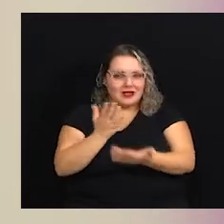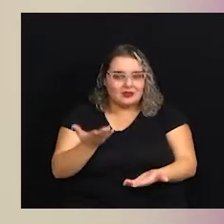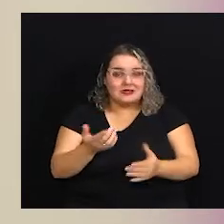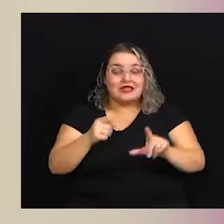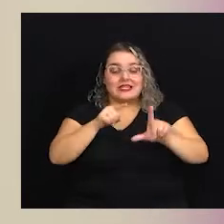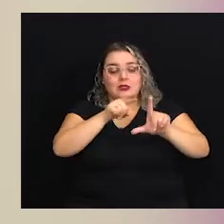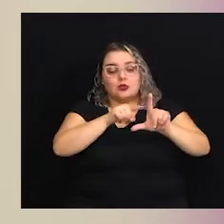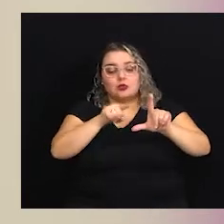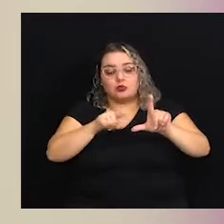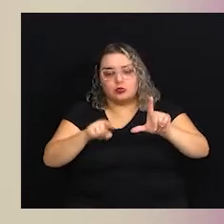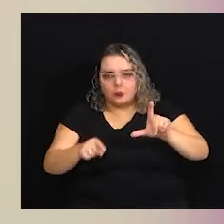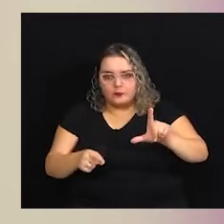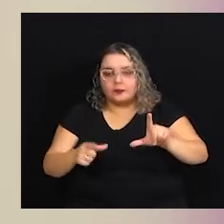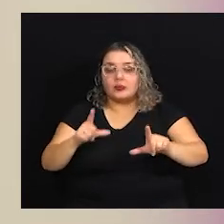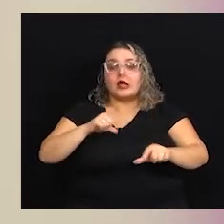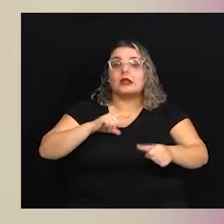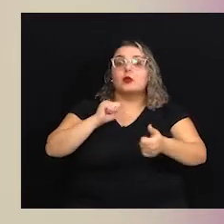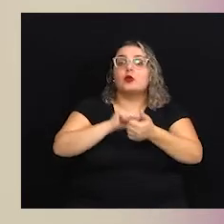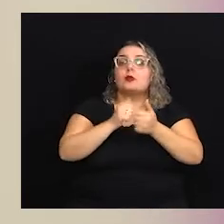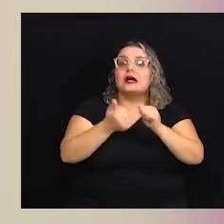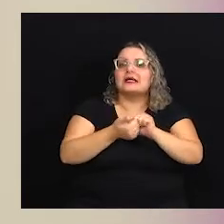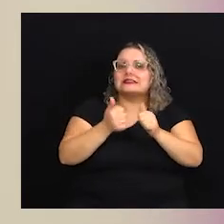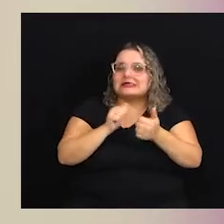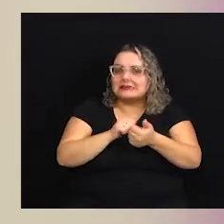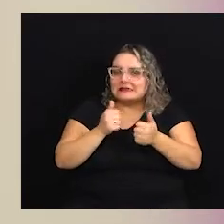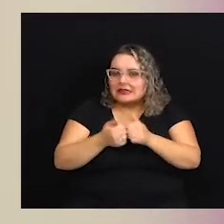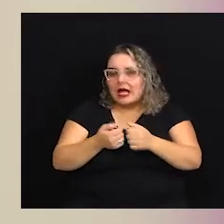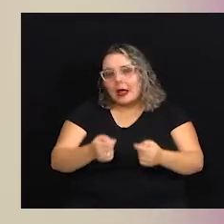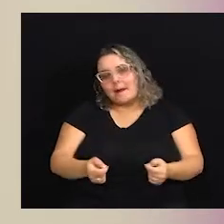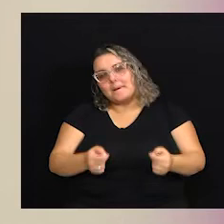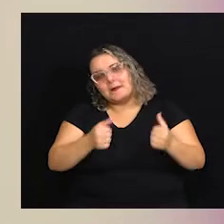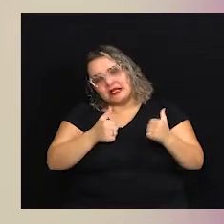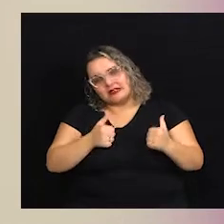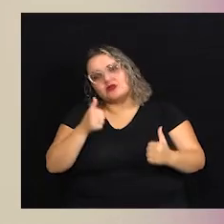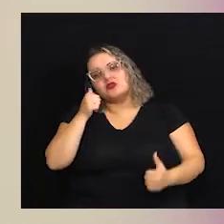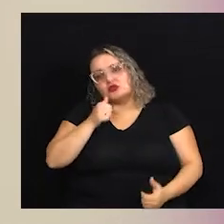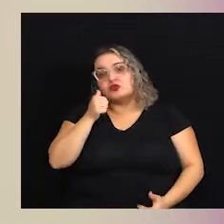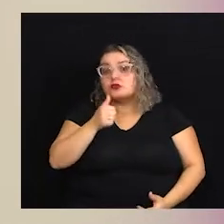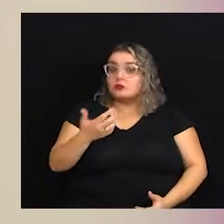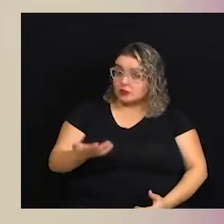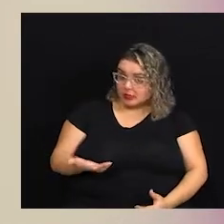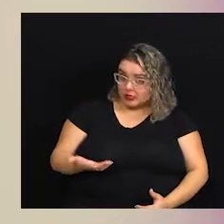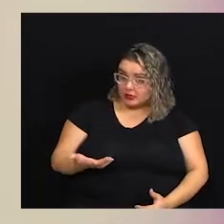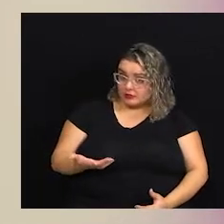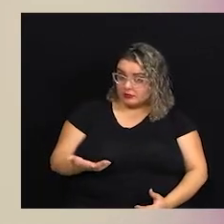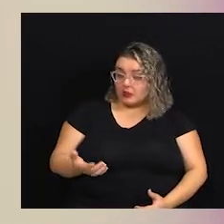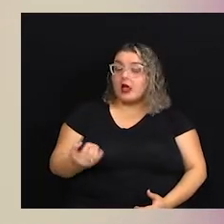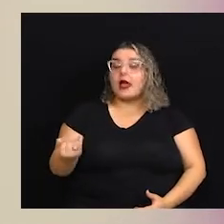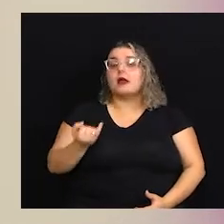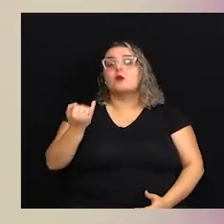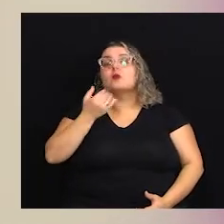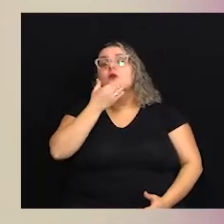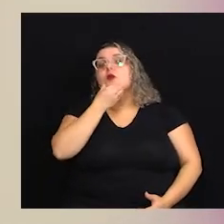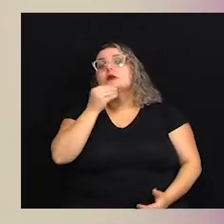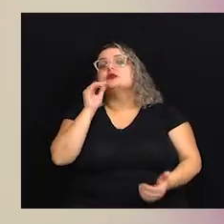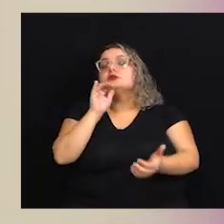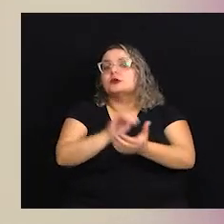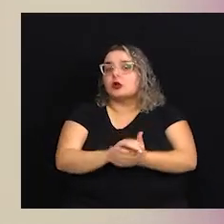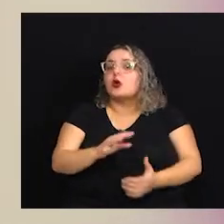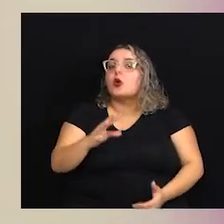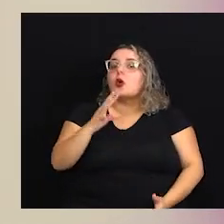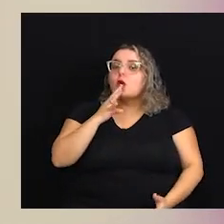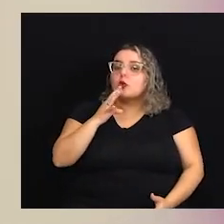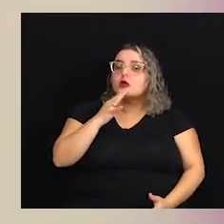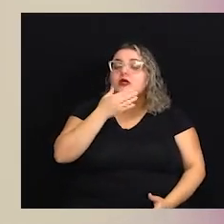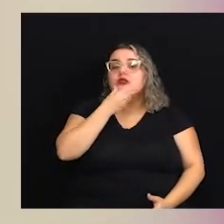tem declínio. Então, o homem tem uma adaptação mais favorável à mulher. Então, é importante o marido conhecer,